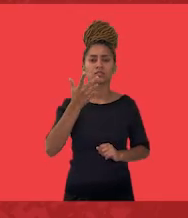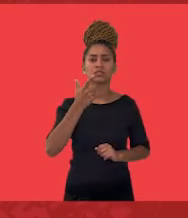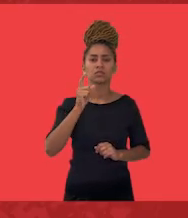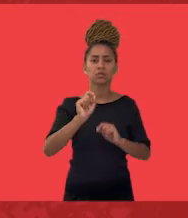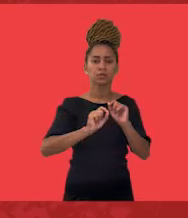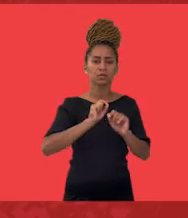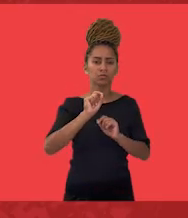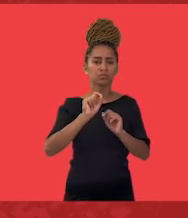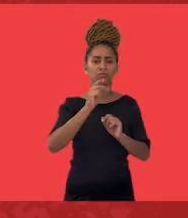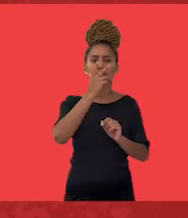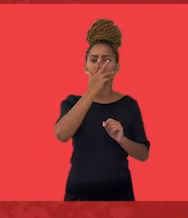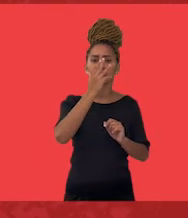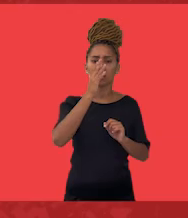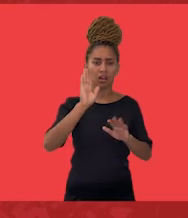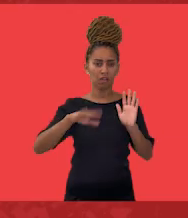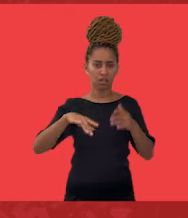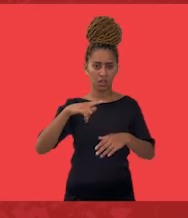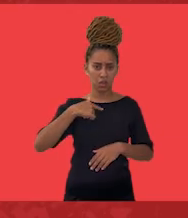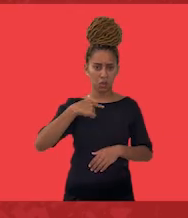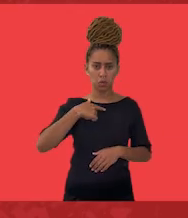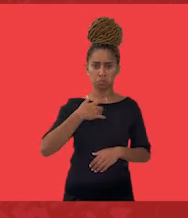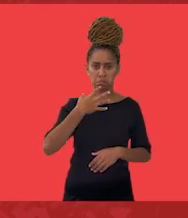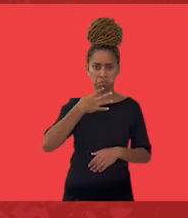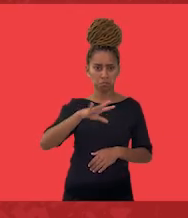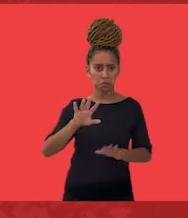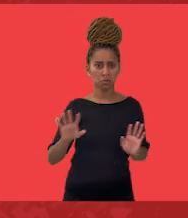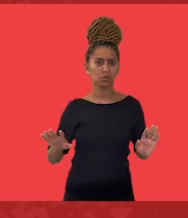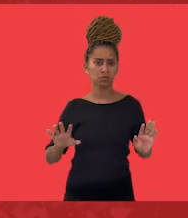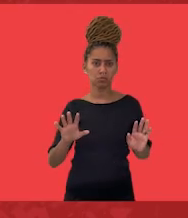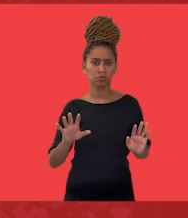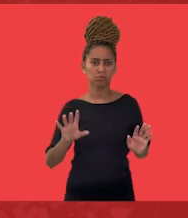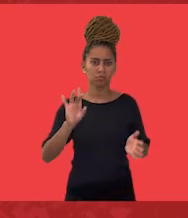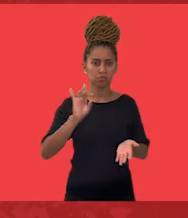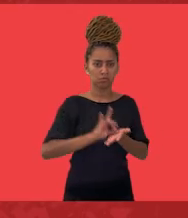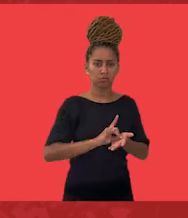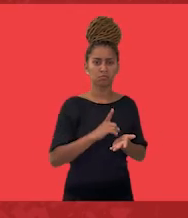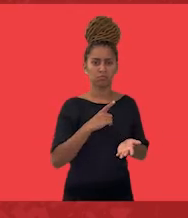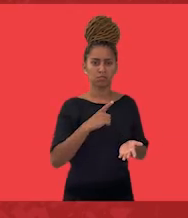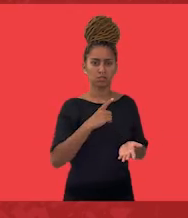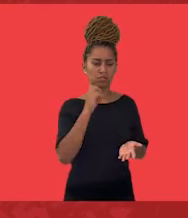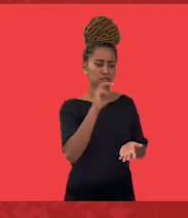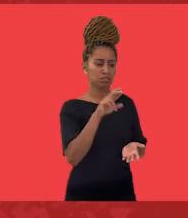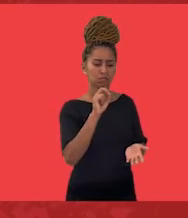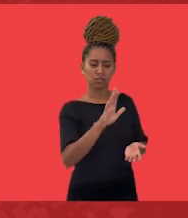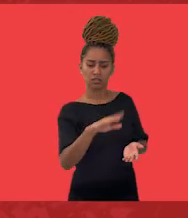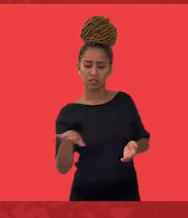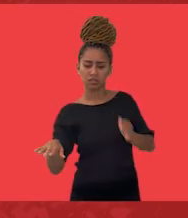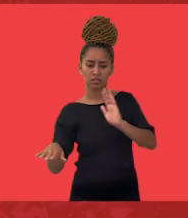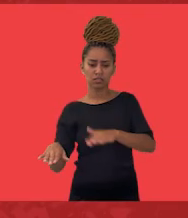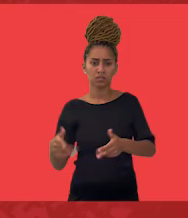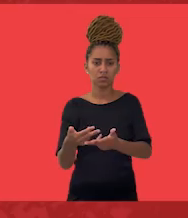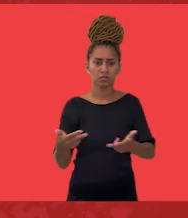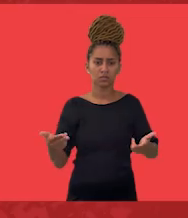a agulha, anêmico, frágil a um sopro, que ri e orgulha-se de passar como